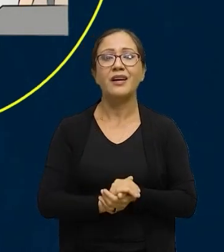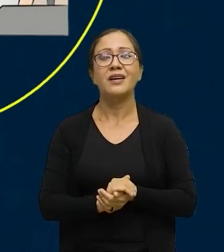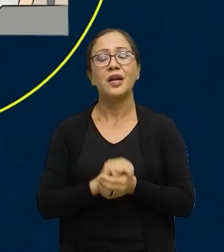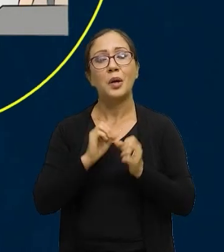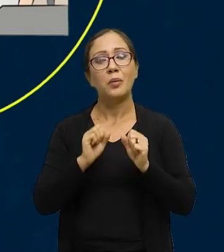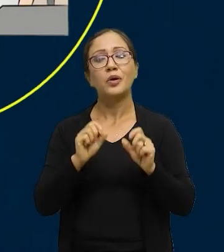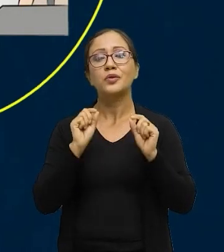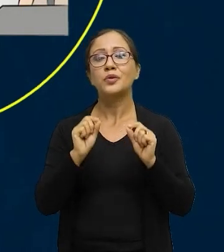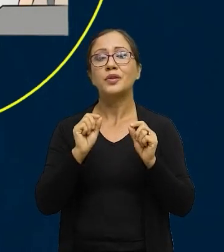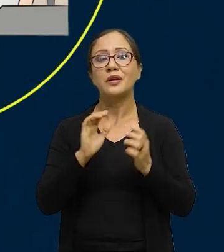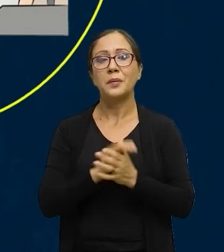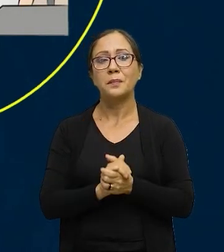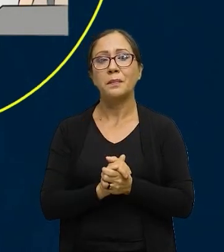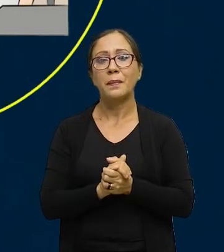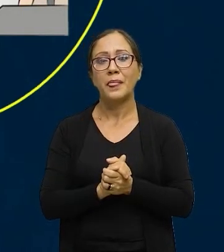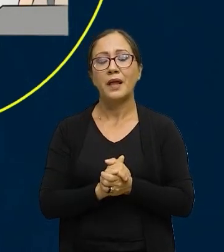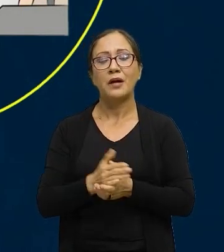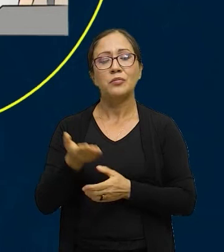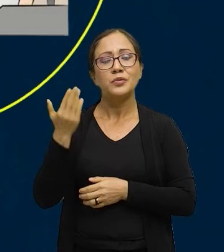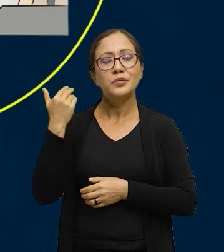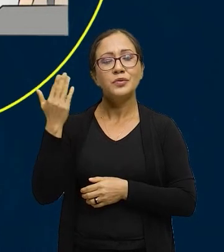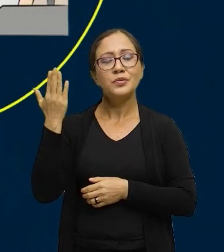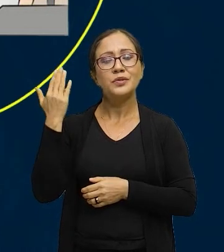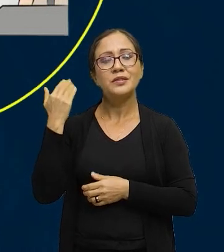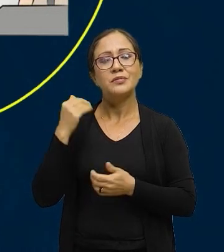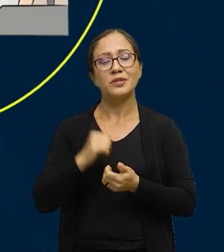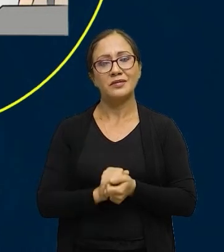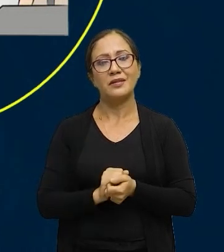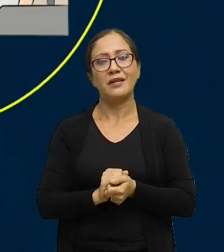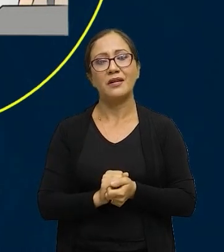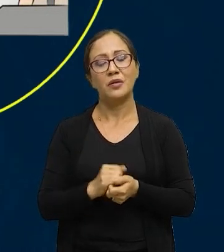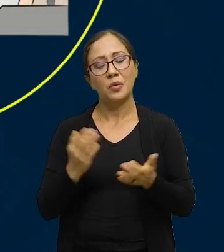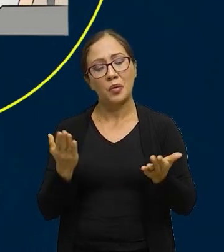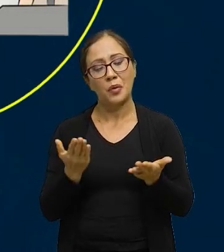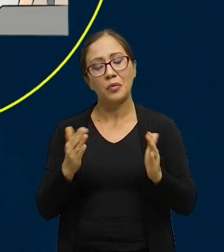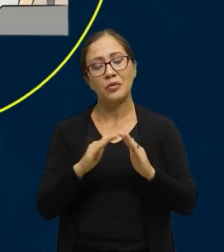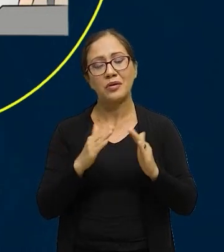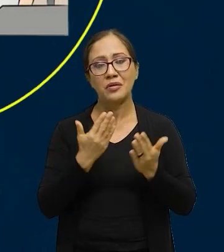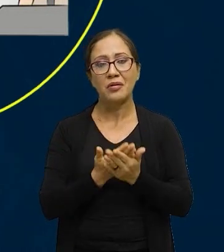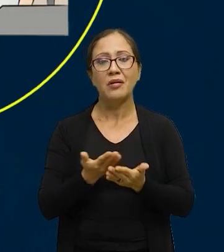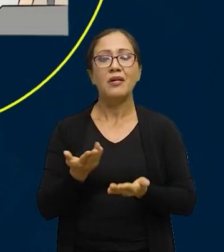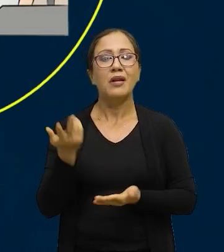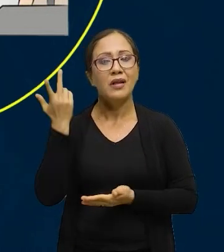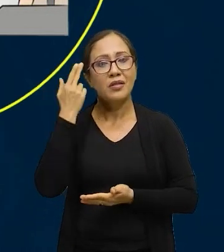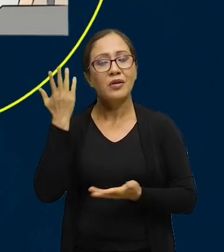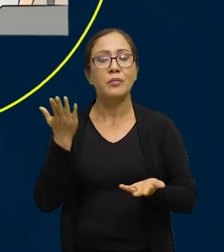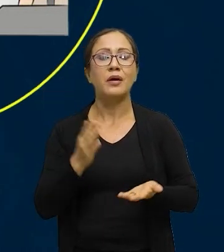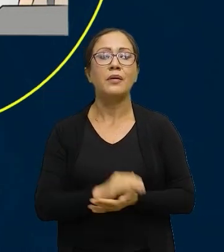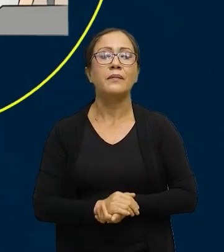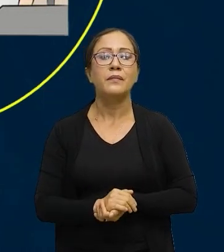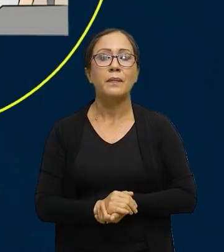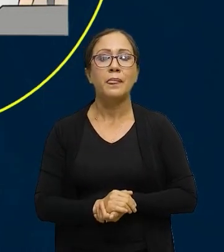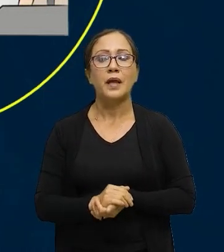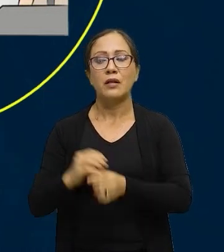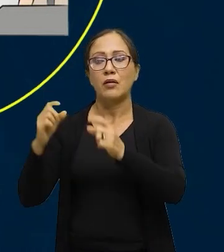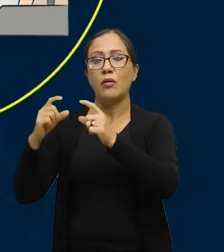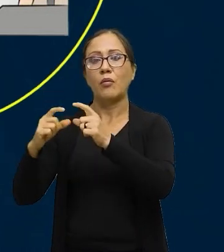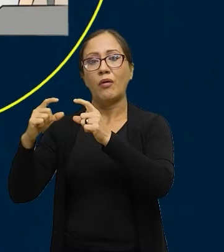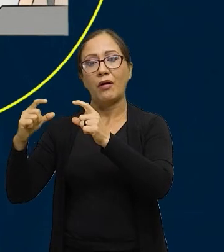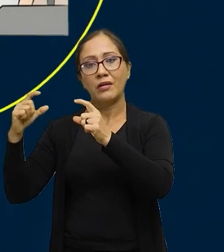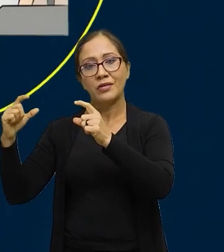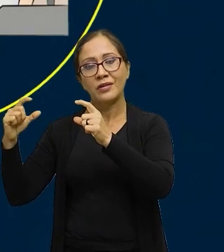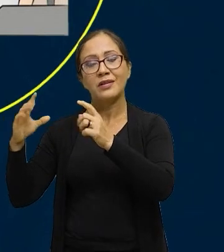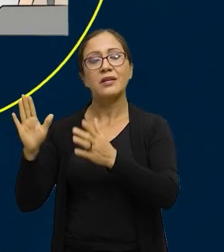ser uma escola de muito tempo atrás ou uma escola atual. Então, não tem tempo para isso, a tirinha.